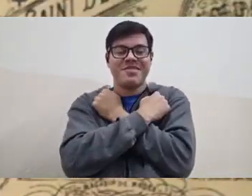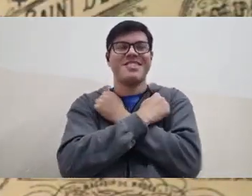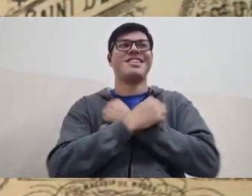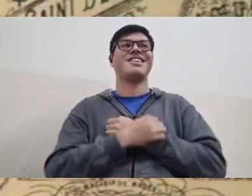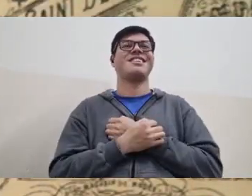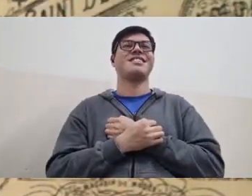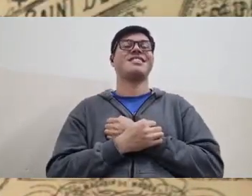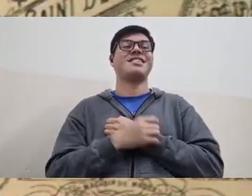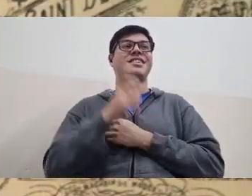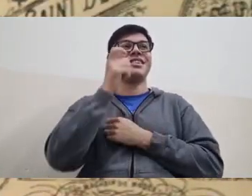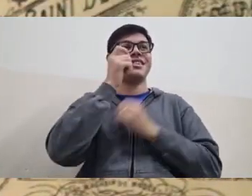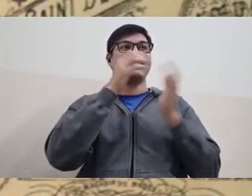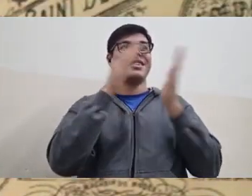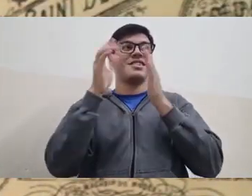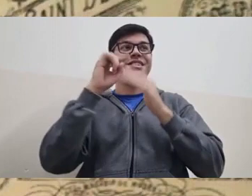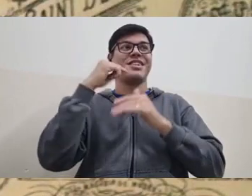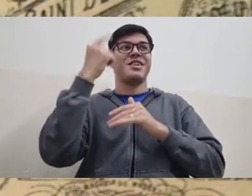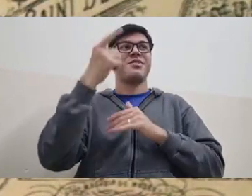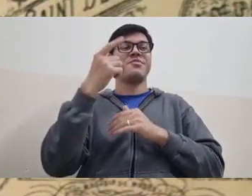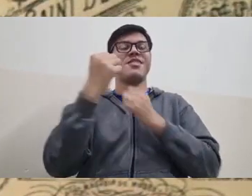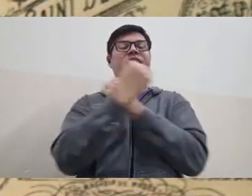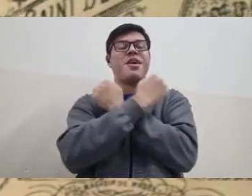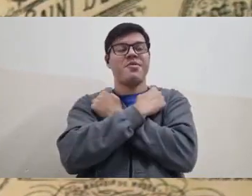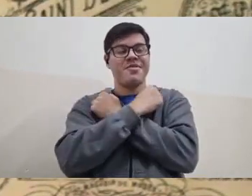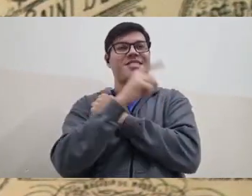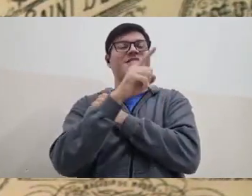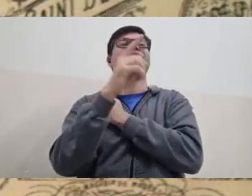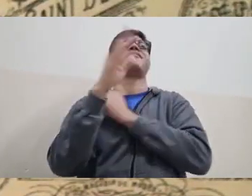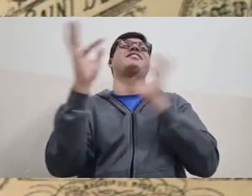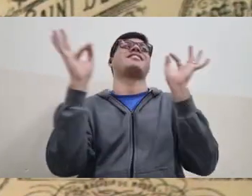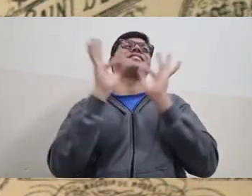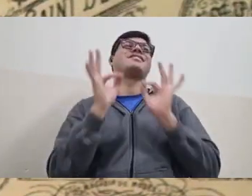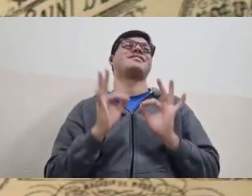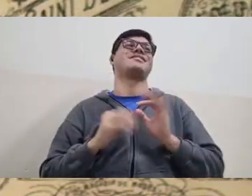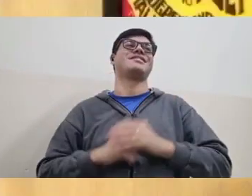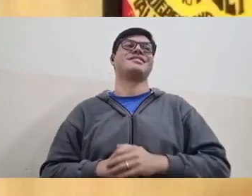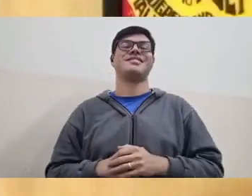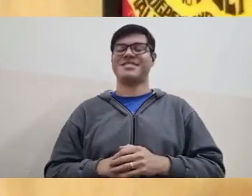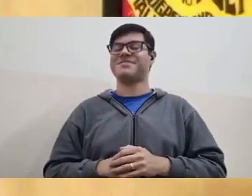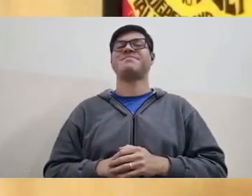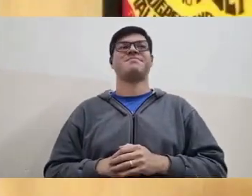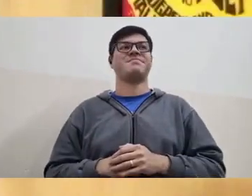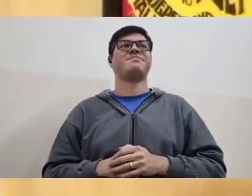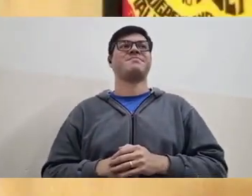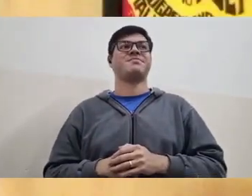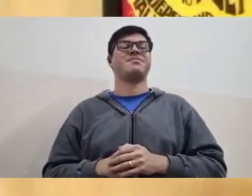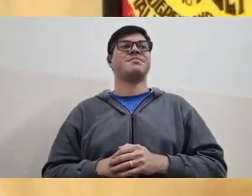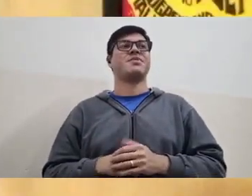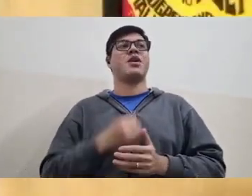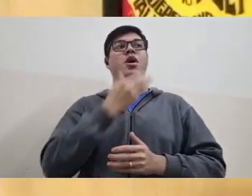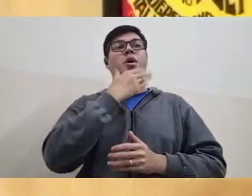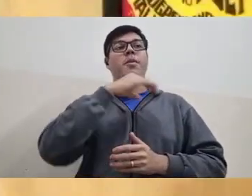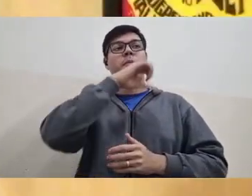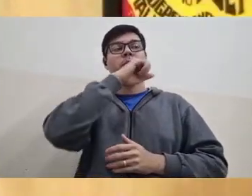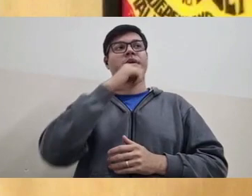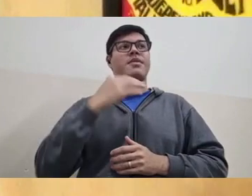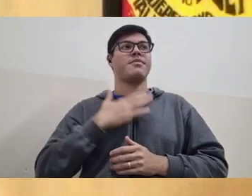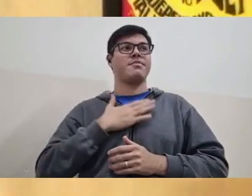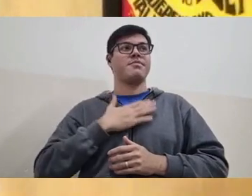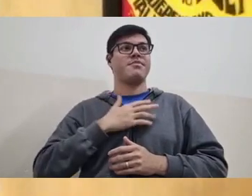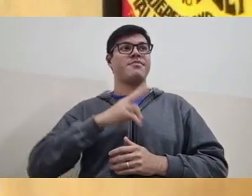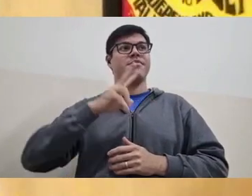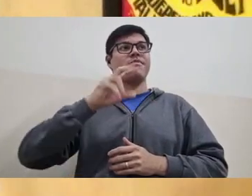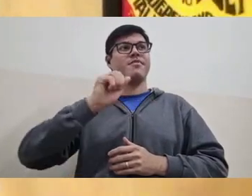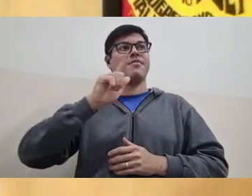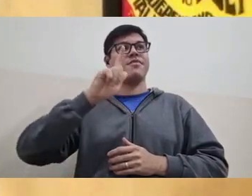ficar feliz que eu mandei um abraço para ele. Beleza. E o seu pai chama-se? Wagner José Bergamin.